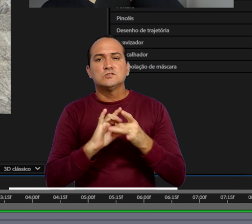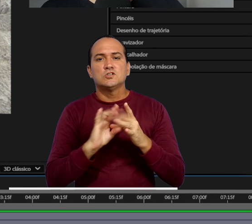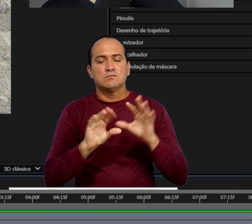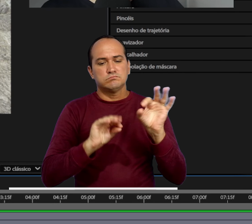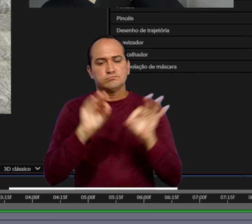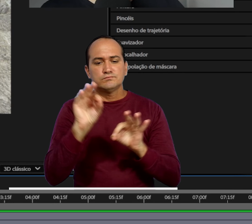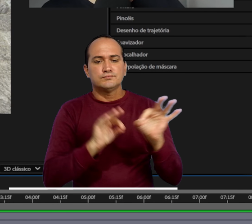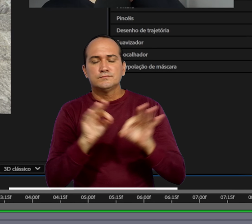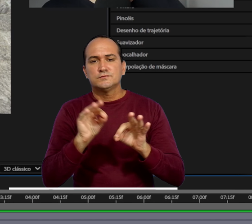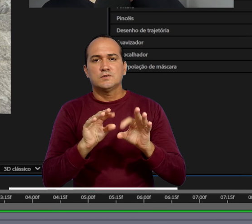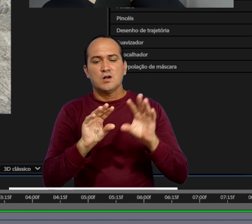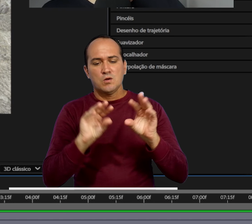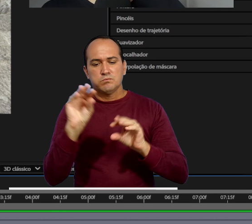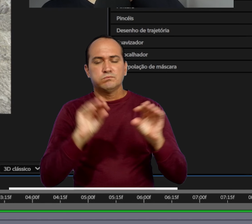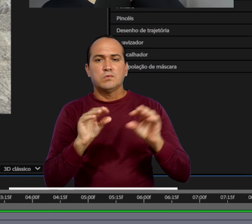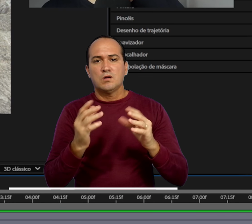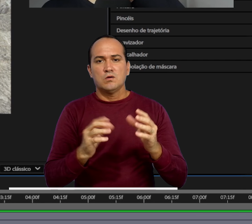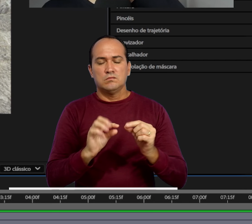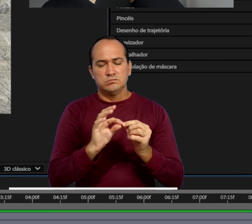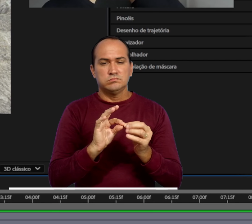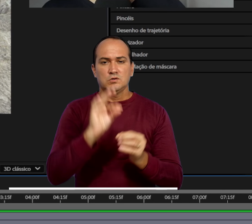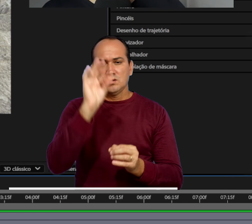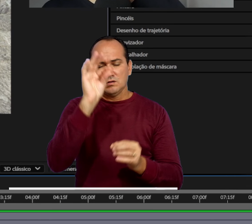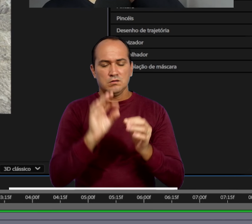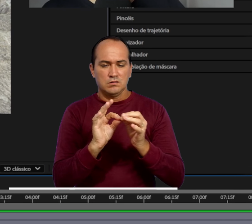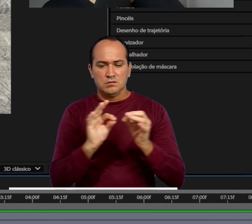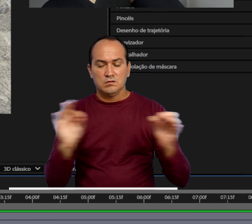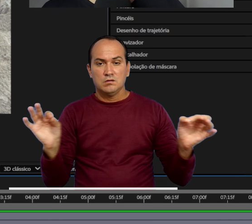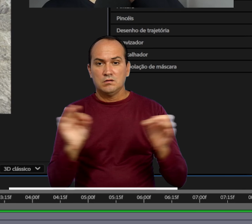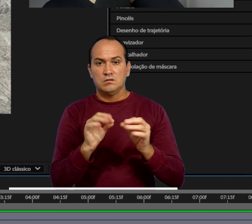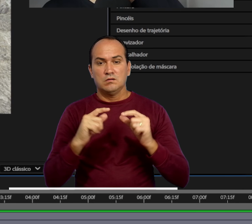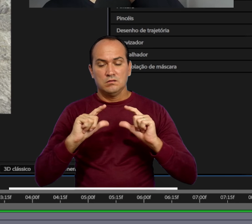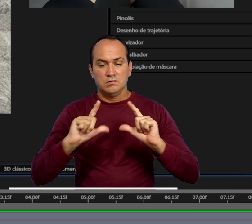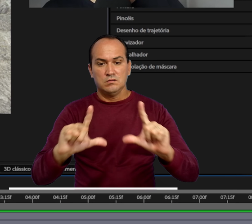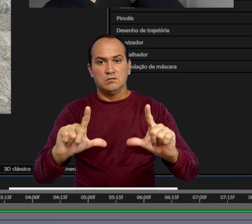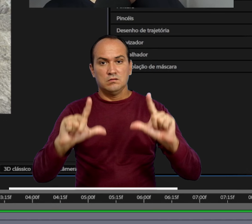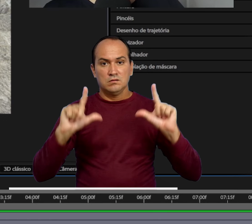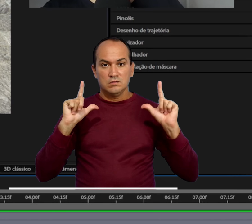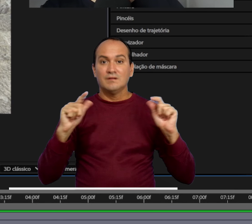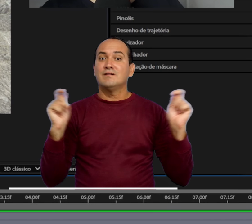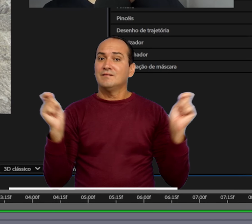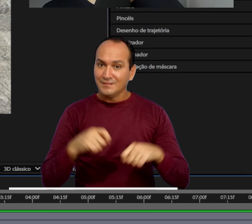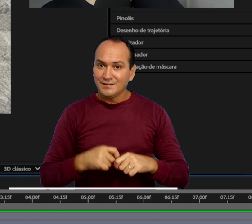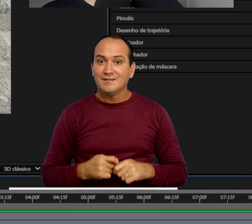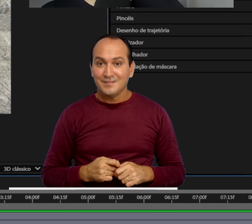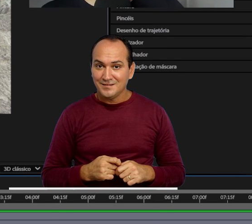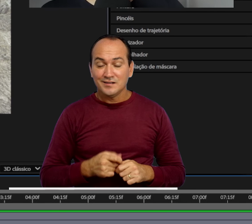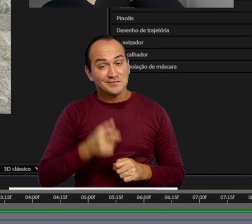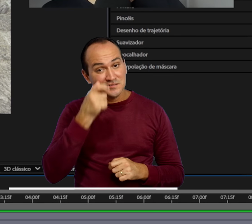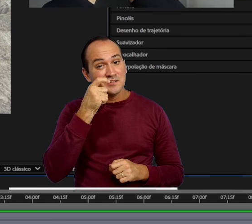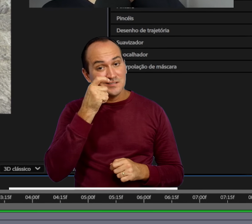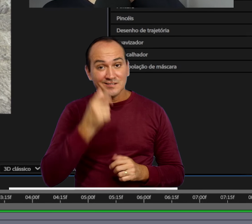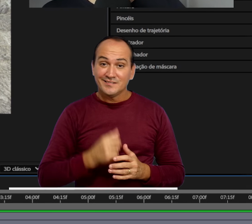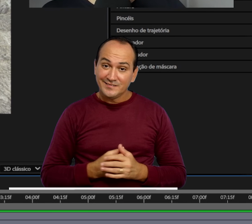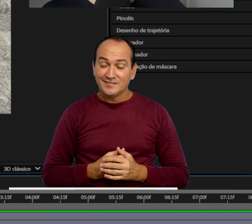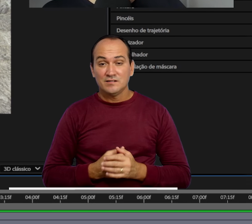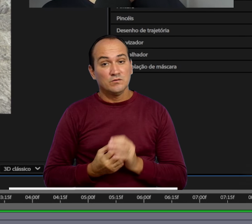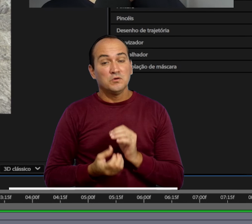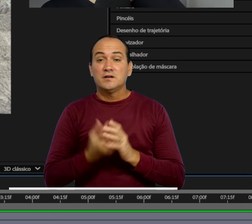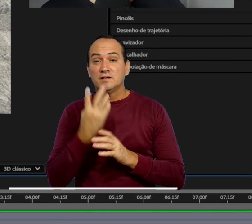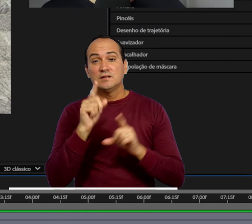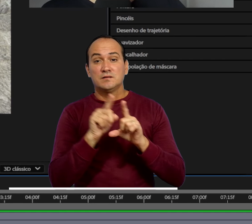possa manipular essas fotos não apenas no eixo horizontal e vertical, mas também no eixo de profundidade. Isso é bem